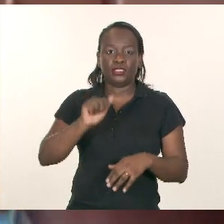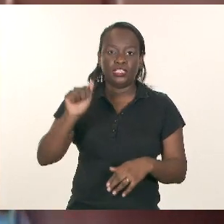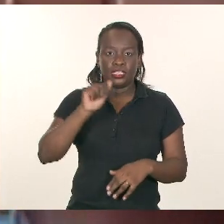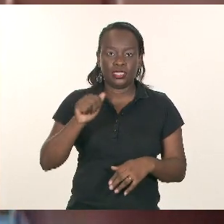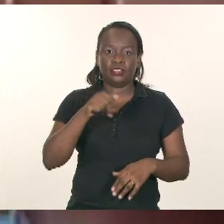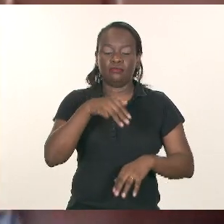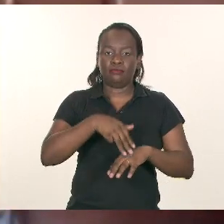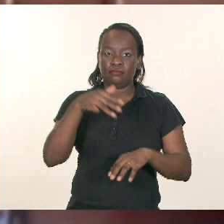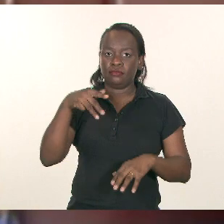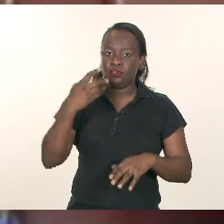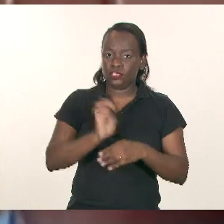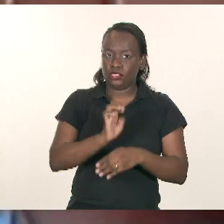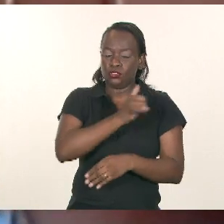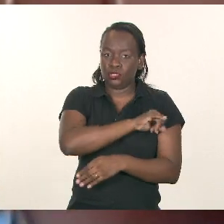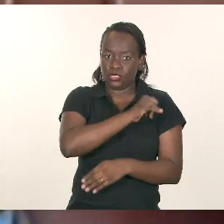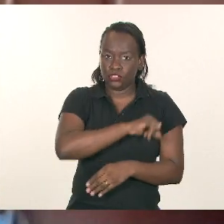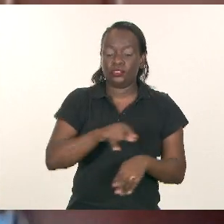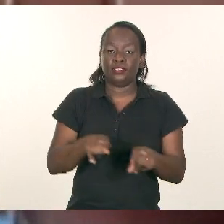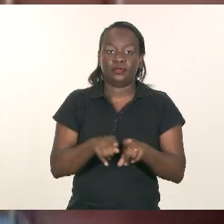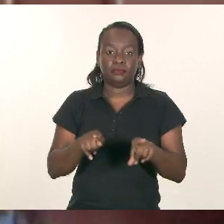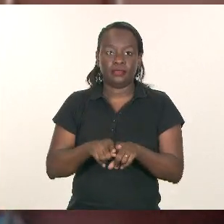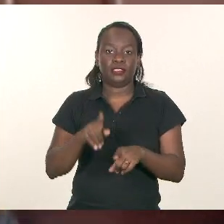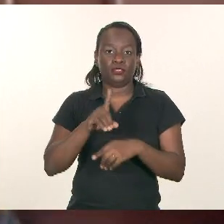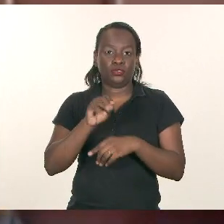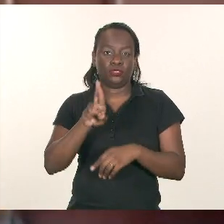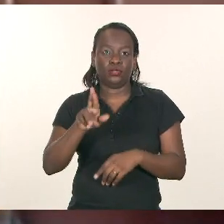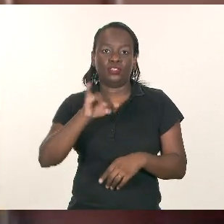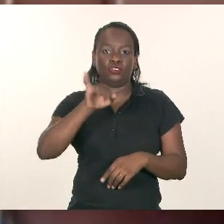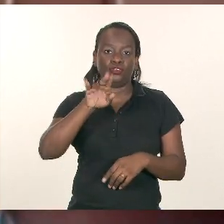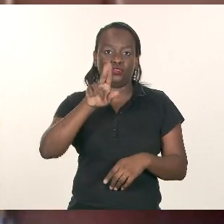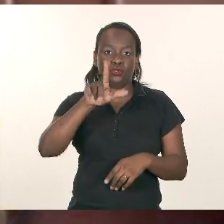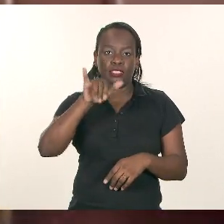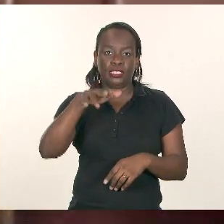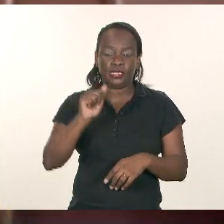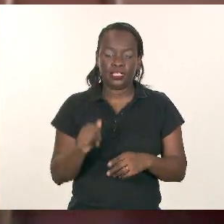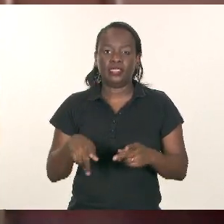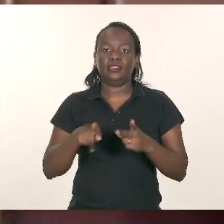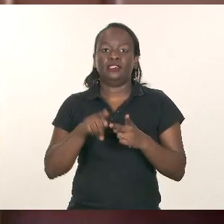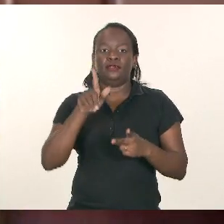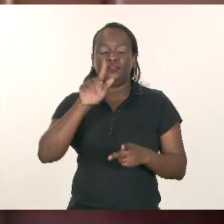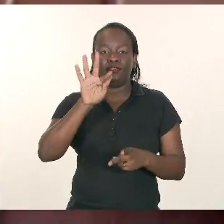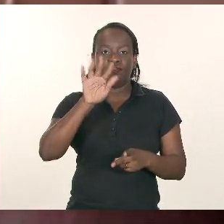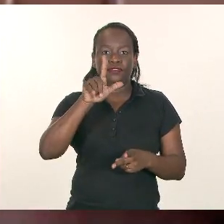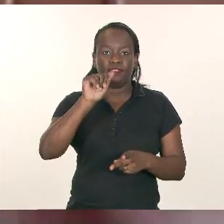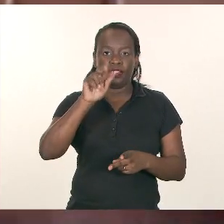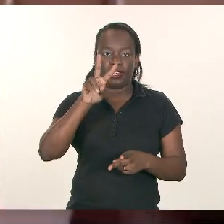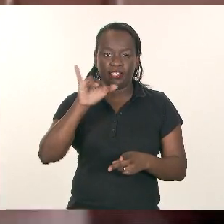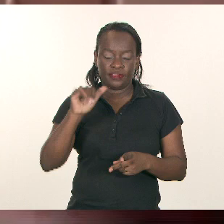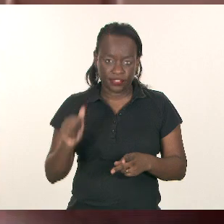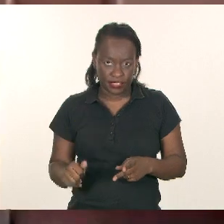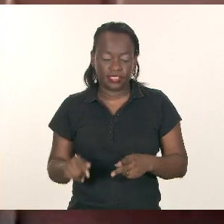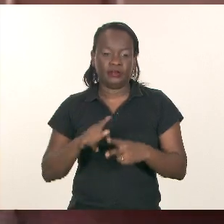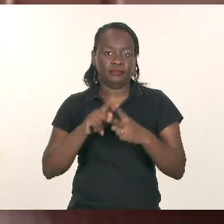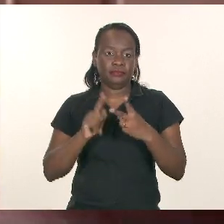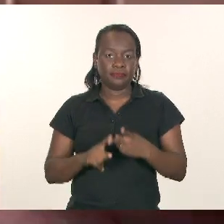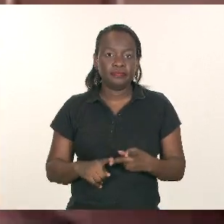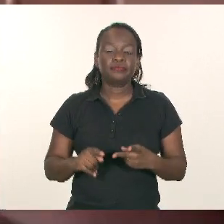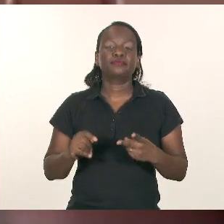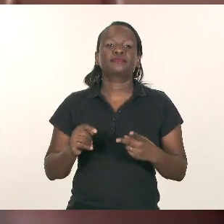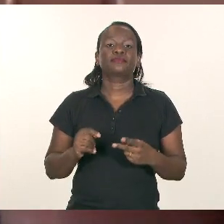do Estado do Rio de Janeiro, também a doutora Juliana e a doutora Flávia Balieiro e a doutora Juliana